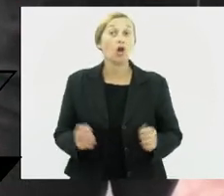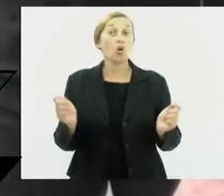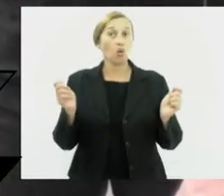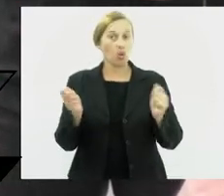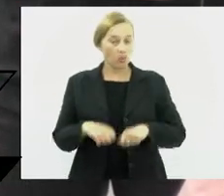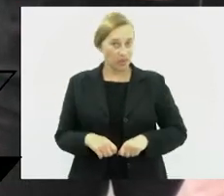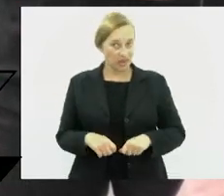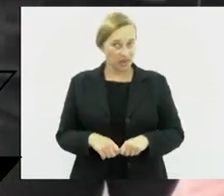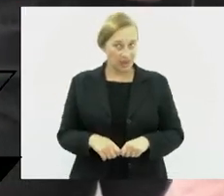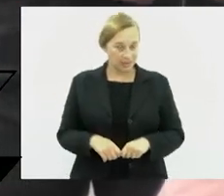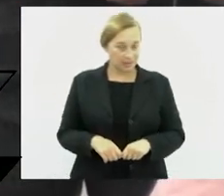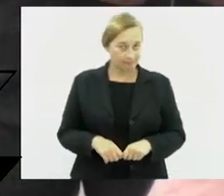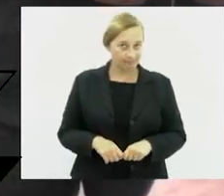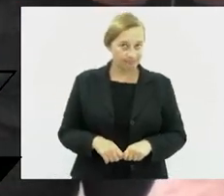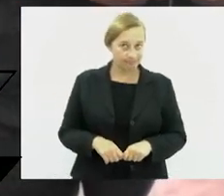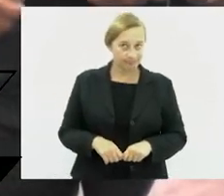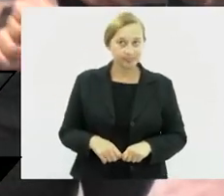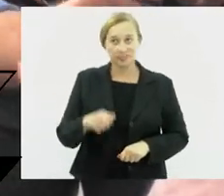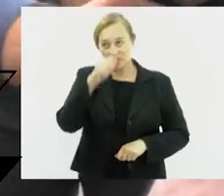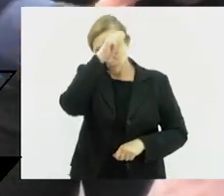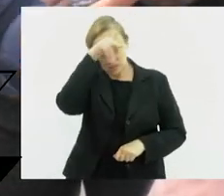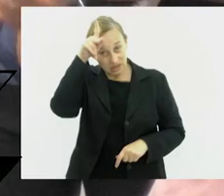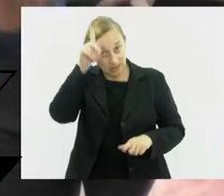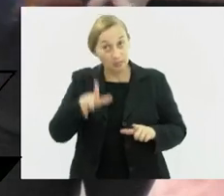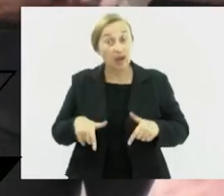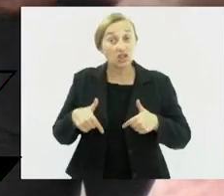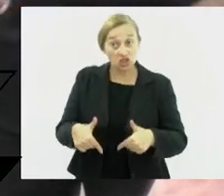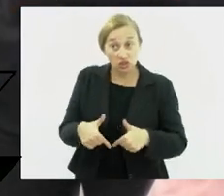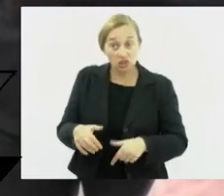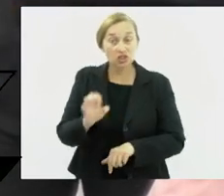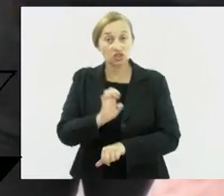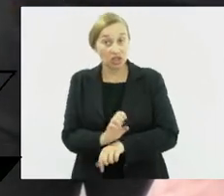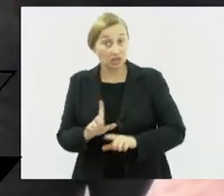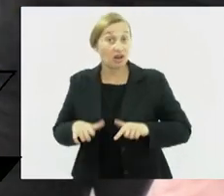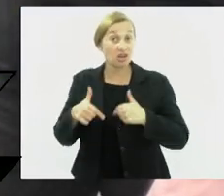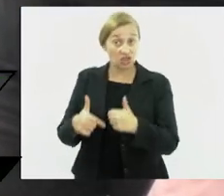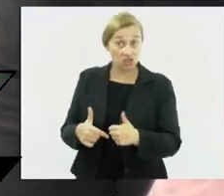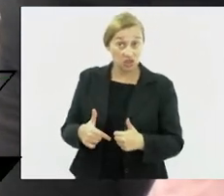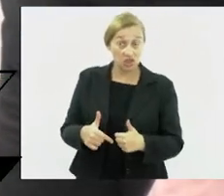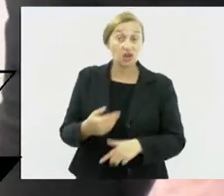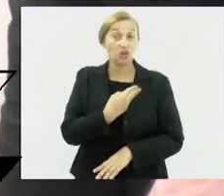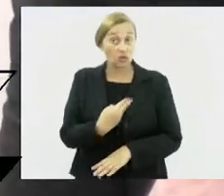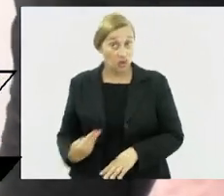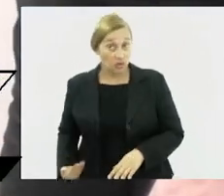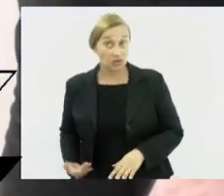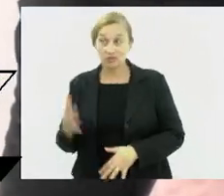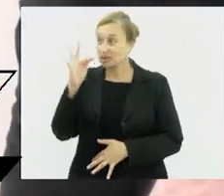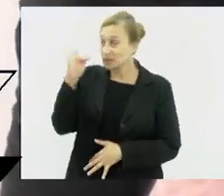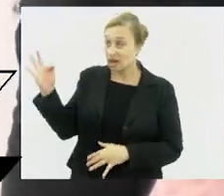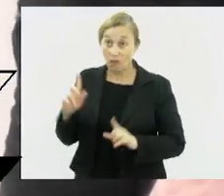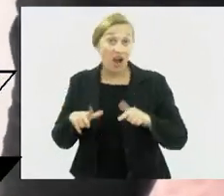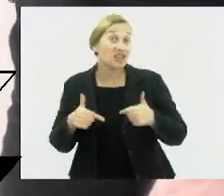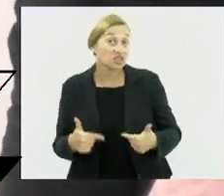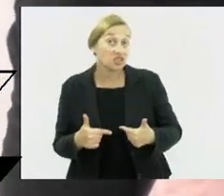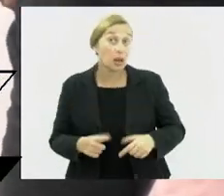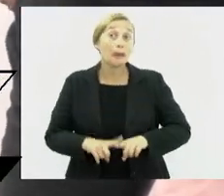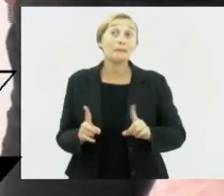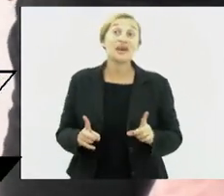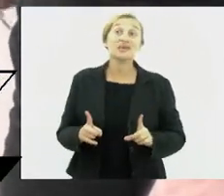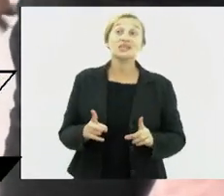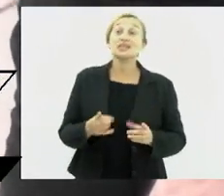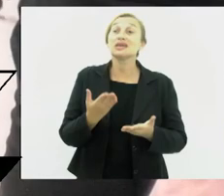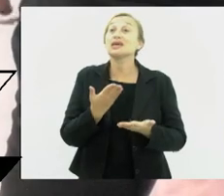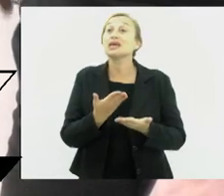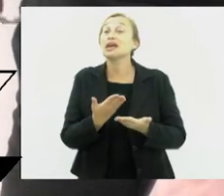competência concorrente. Município pode agir, Estado pode agir e governo federal pode agir. Mas quem perde o